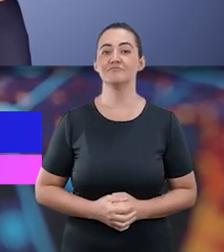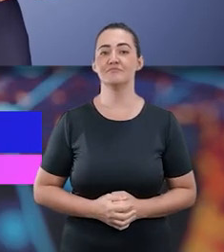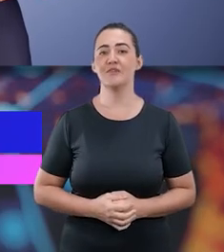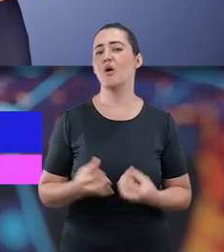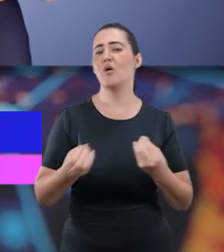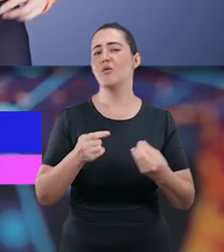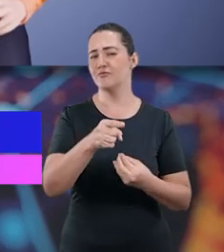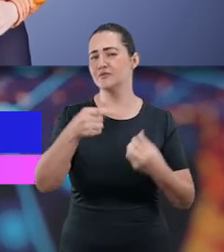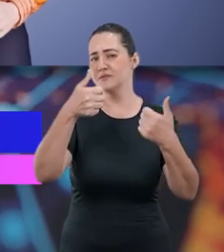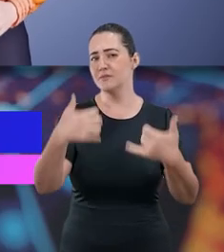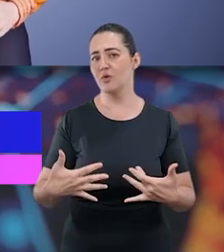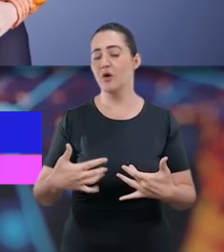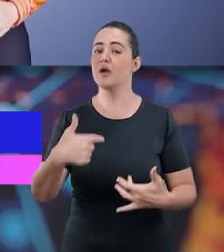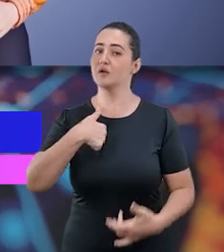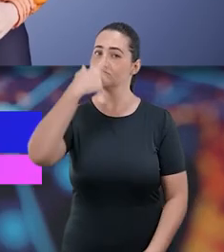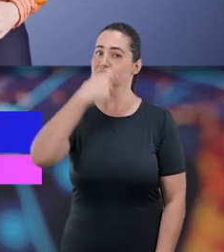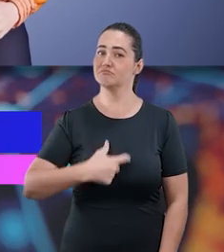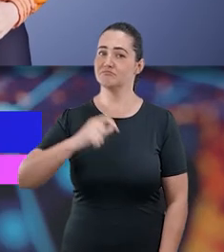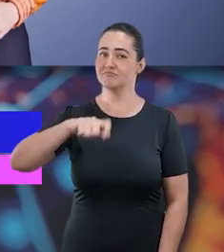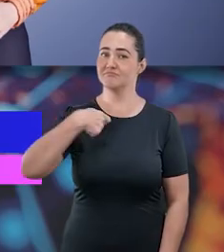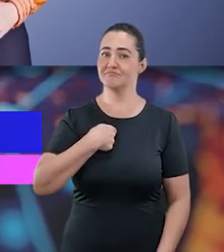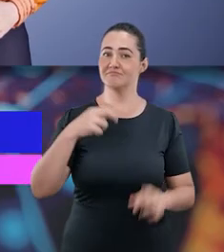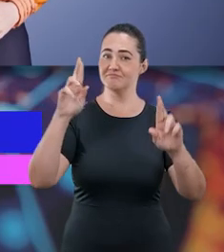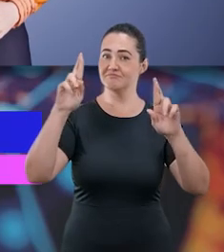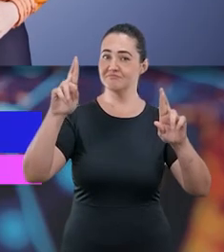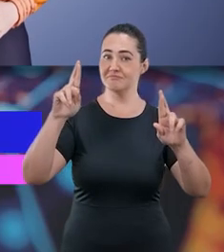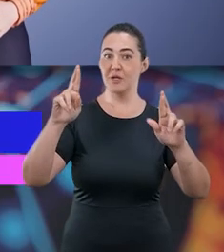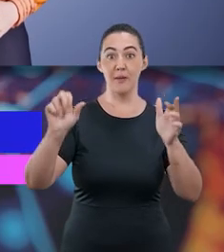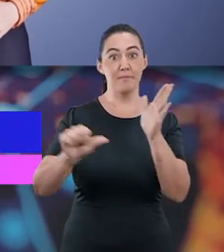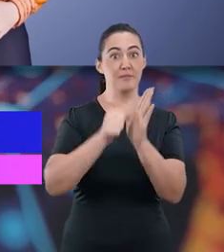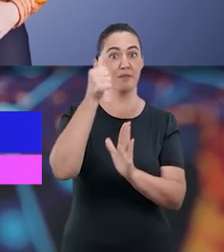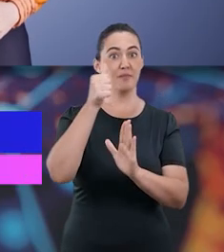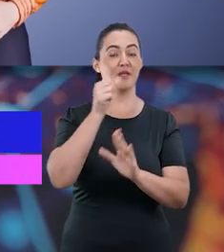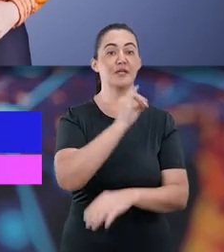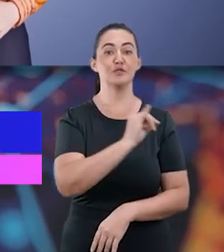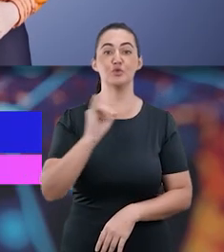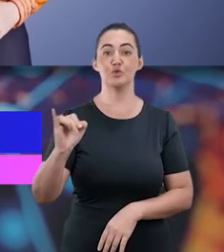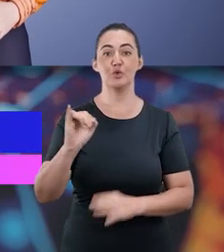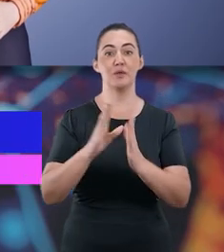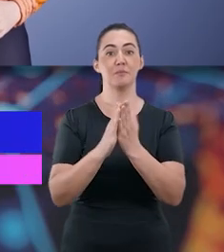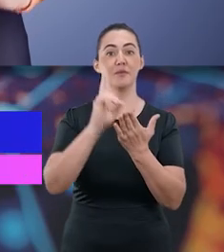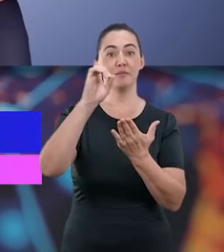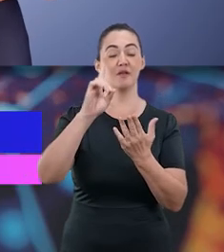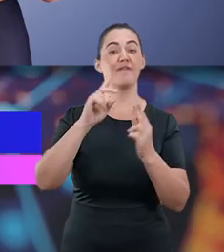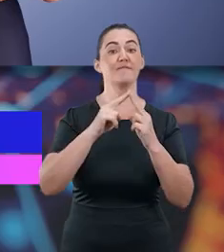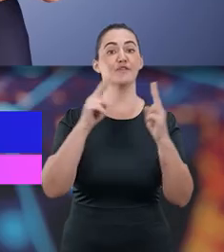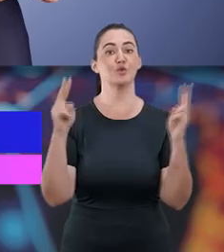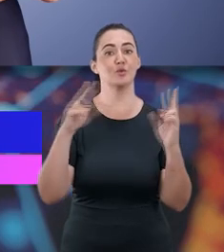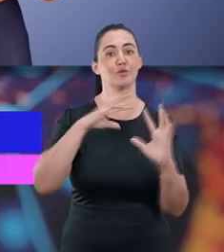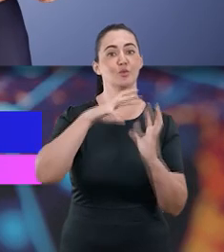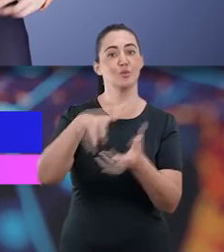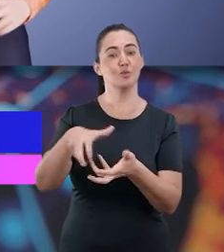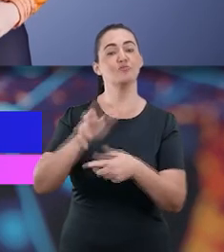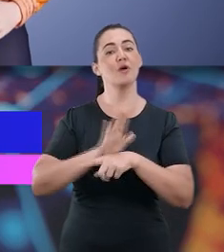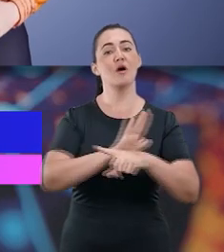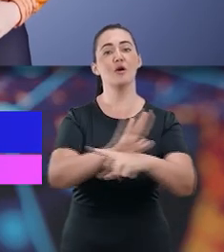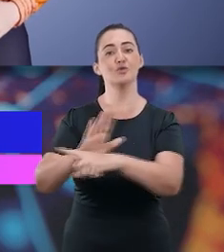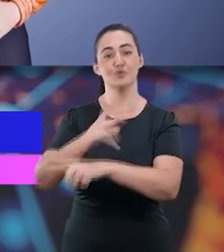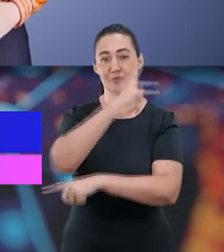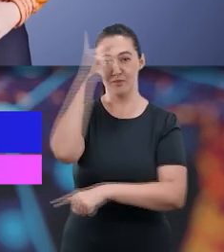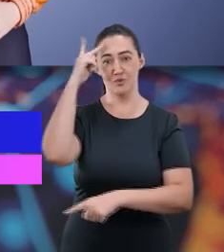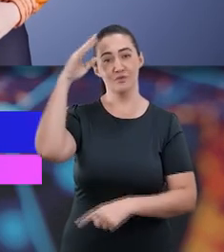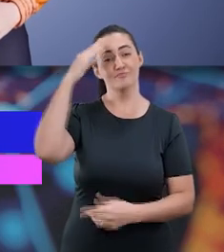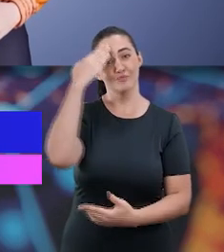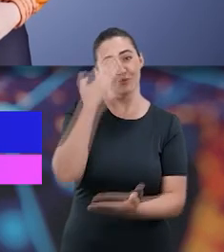Como você disse, eu sou a Esperança, a primeira instrutora bíblica virtual do mundo, e ajudo as pessoas a estudarem a